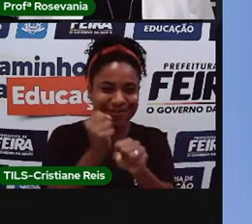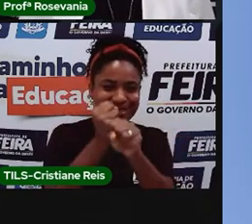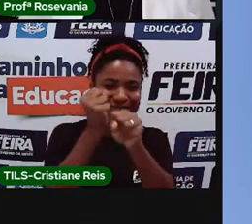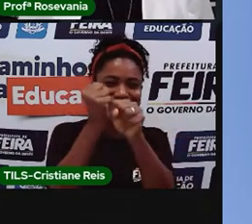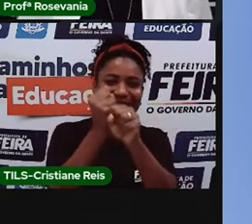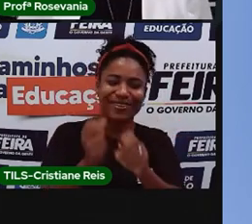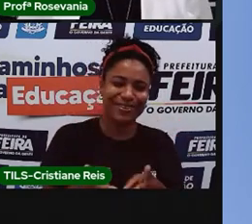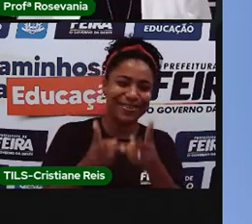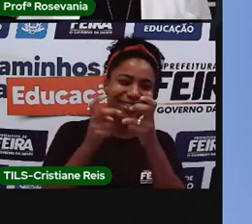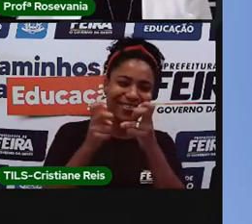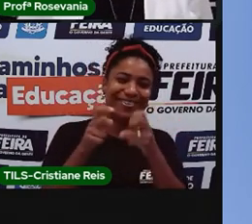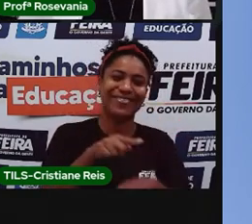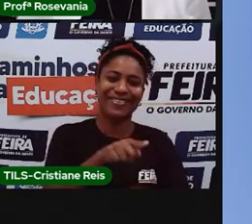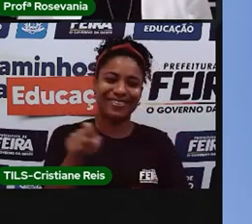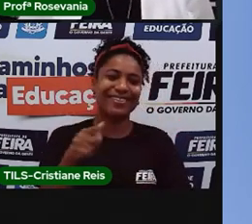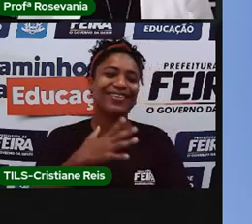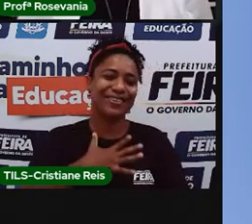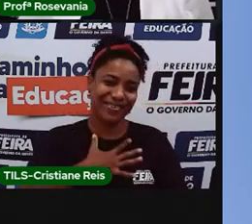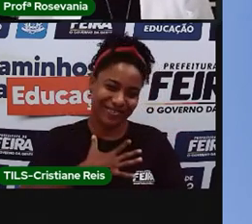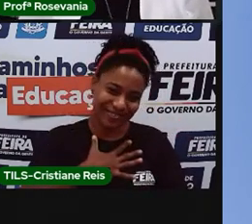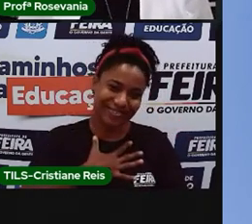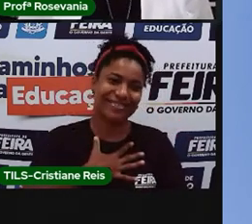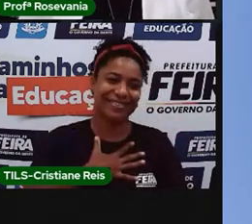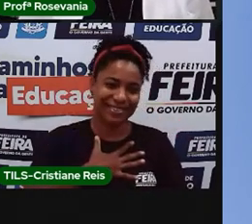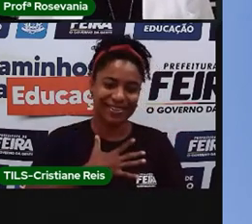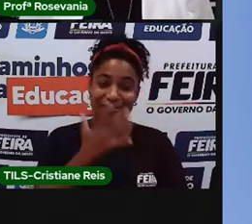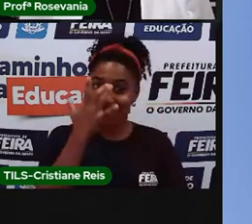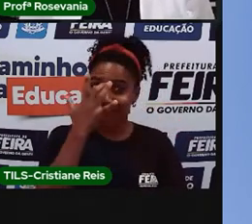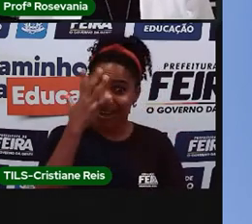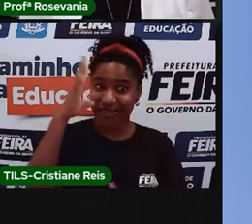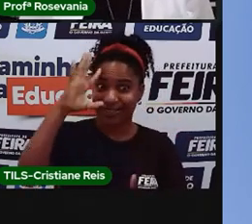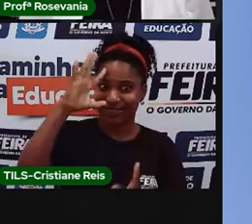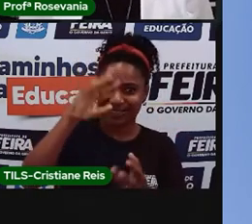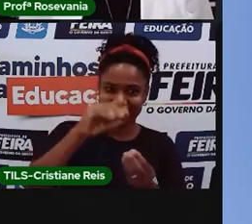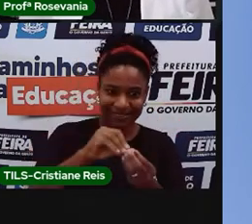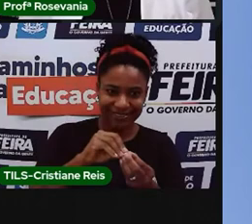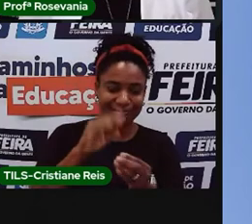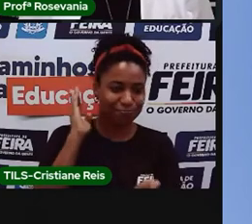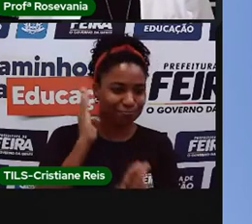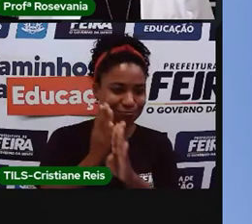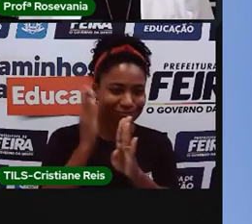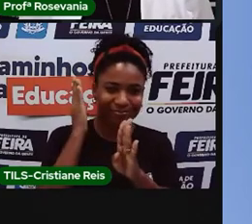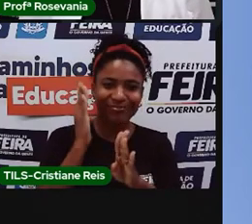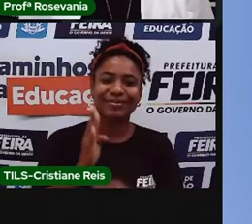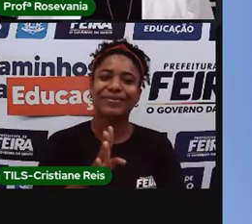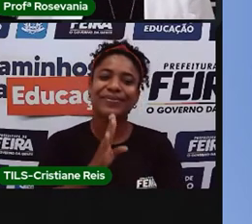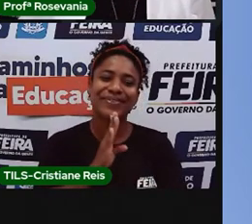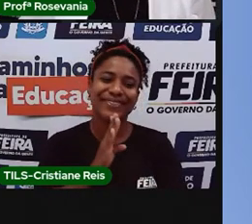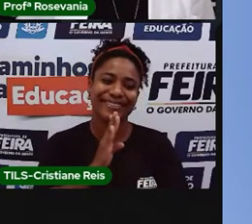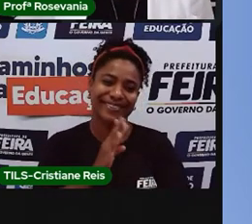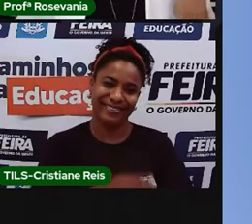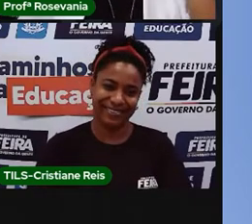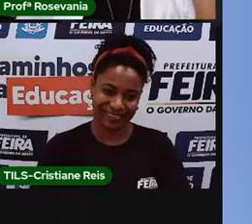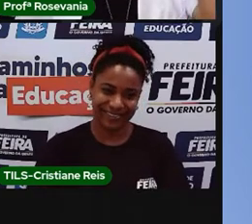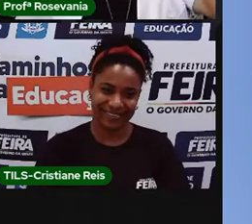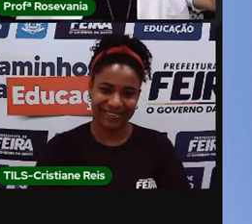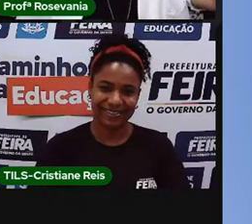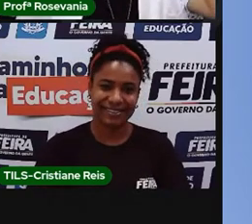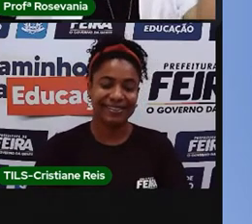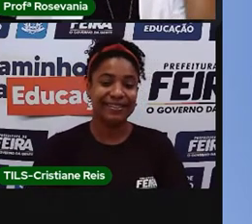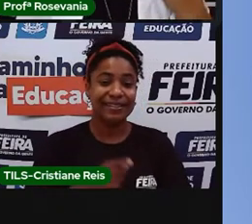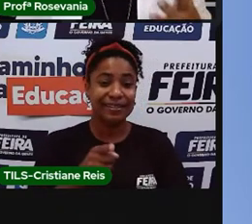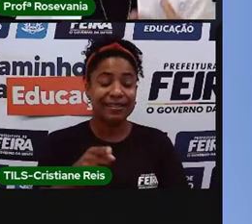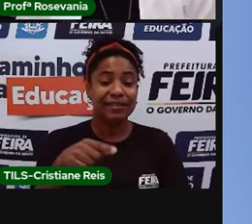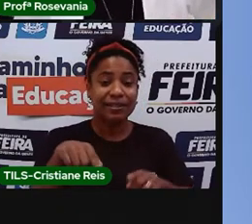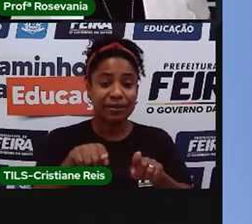que maquete, de todos, seja o que vocês tenham menos problemas aí para entender e para identificar, né? Vamos lá, plantas